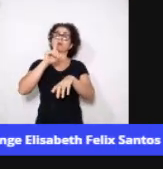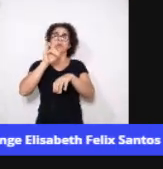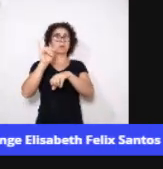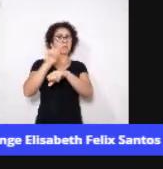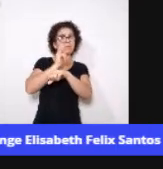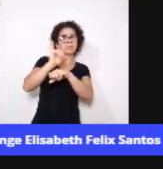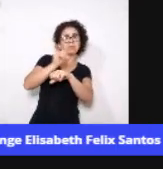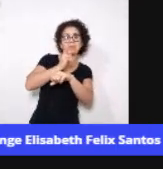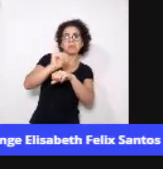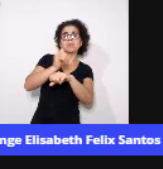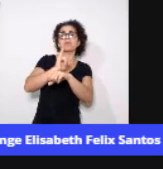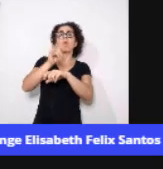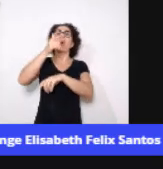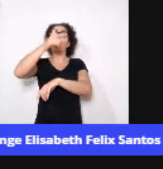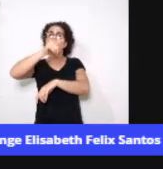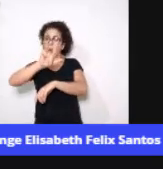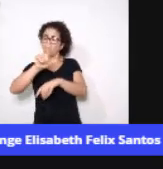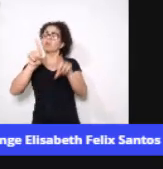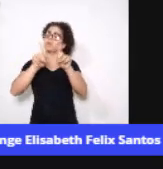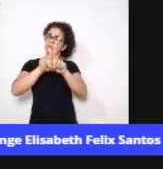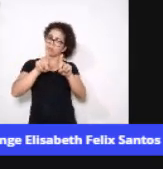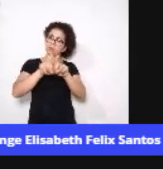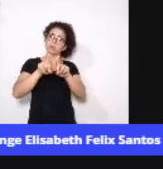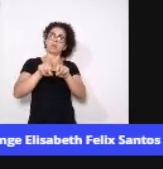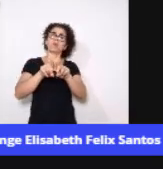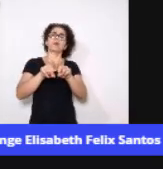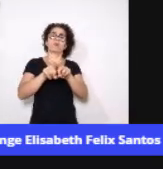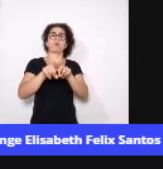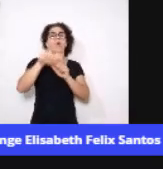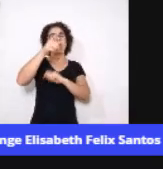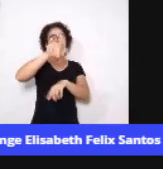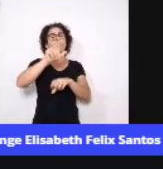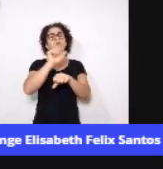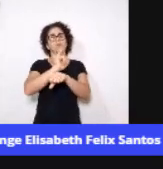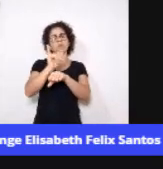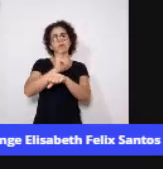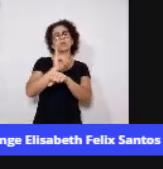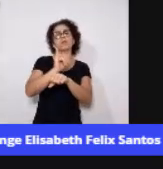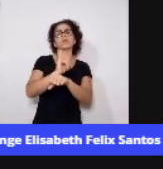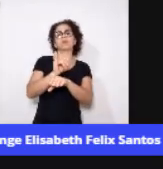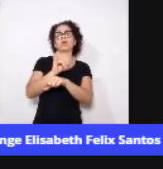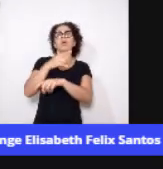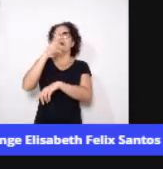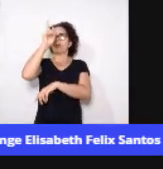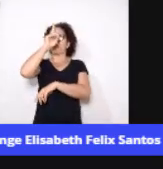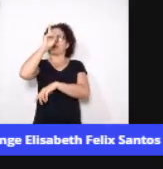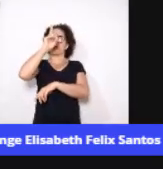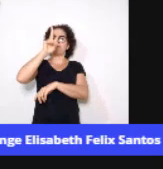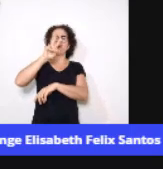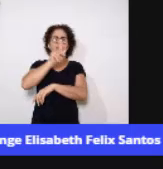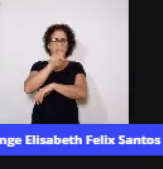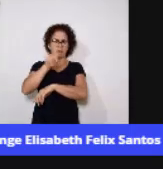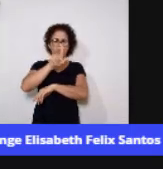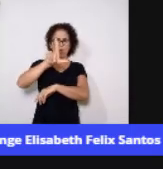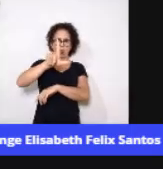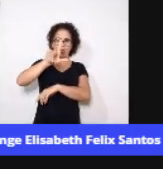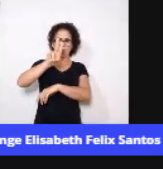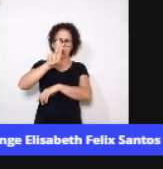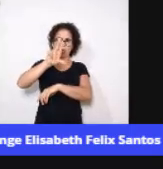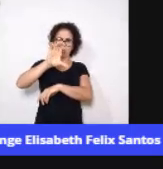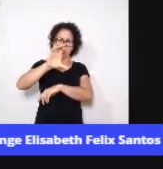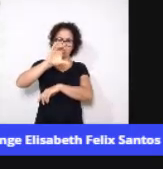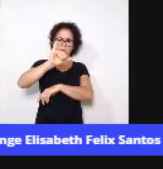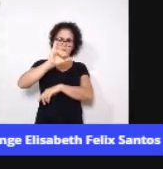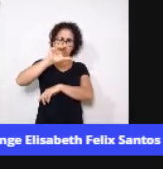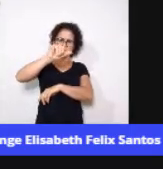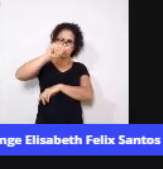público. Até no momento passado, eu me lembro que a professora Luciana Souza, ela fez um recurso muito bacana, que foi as